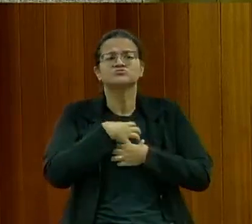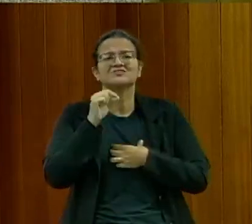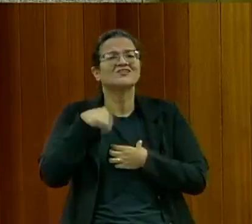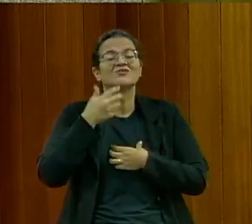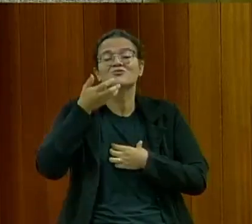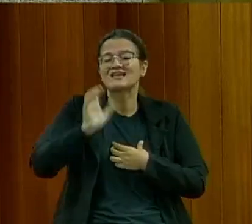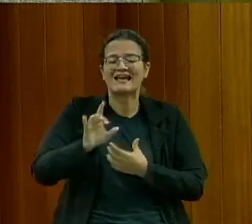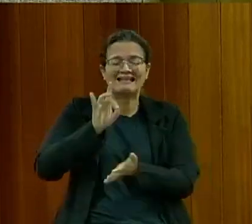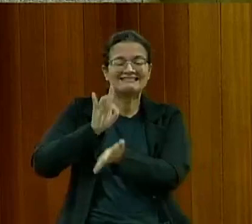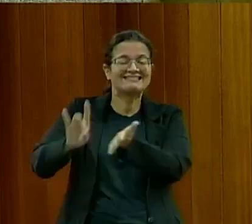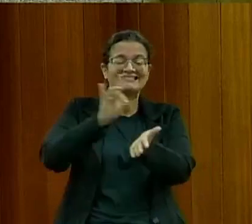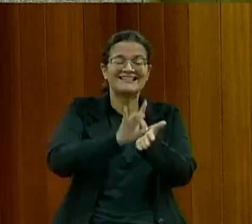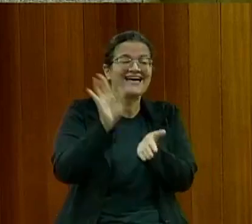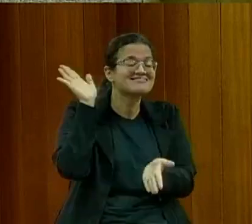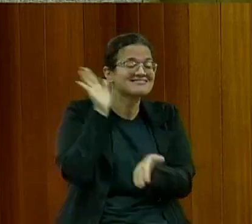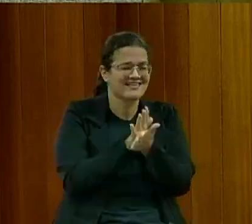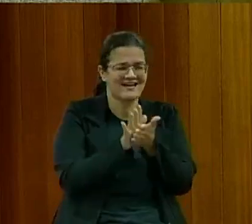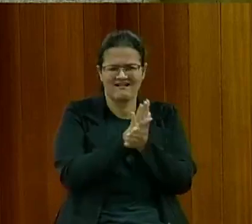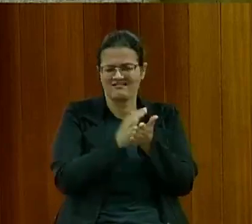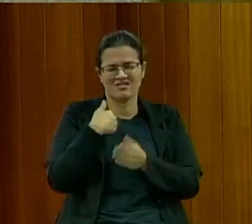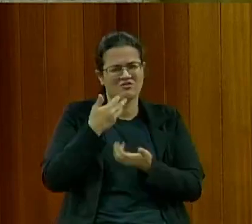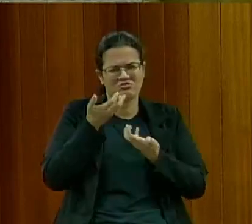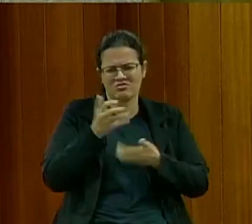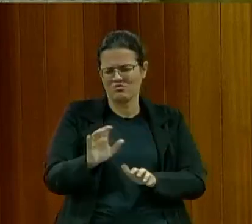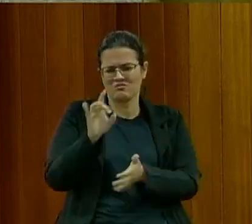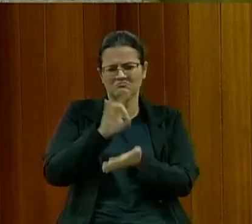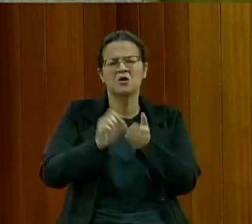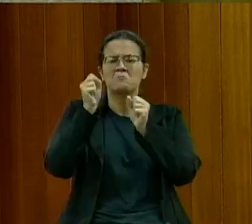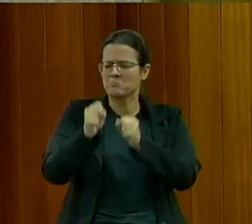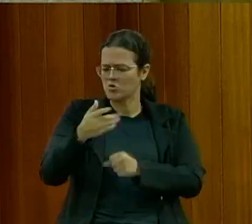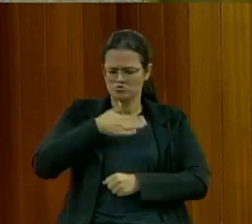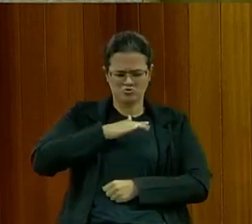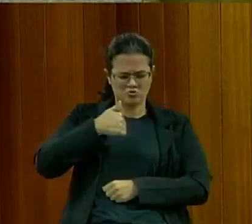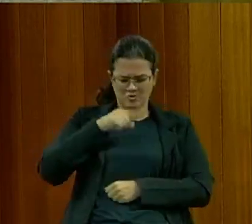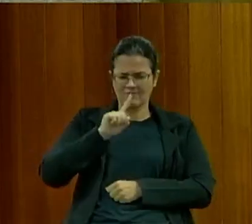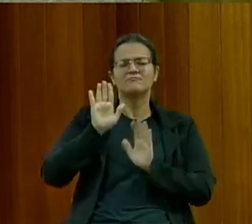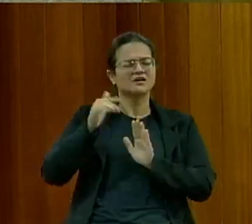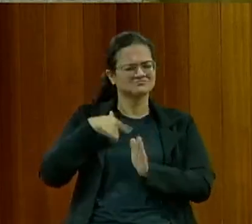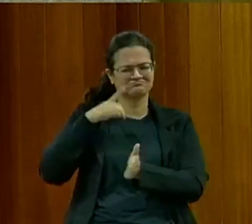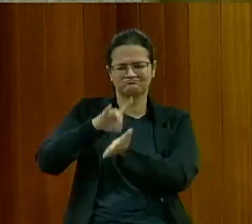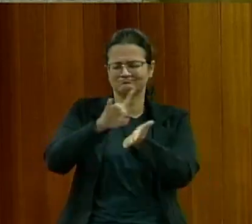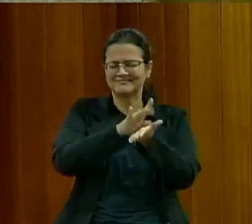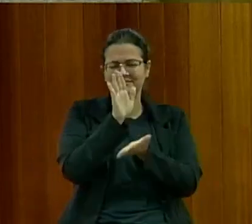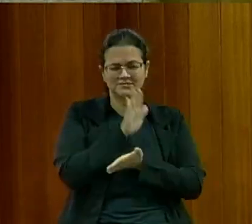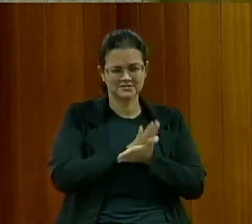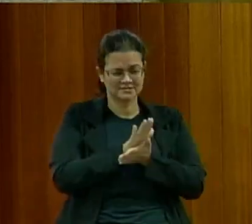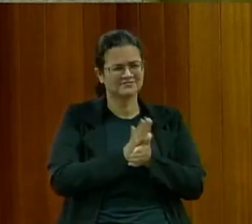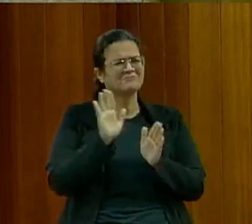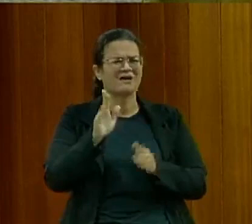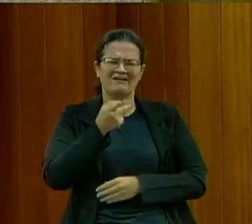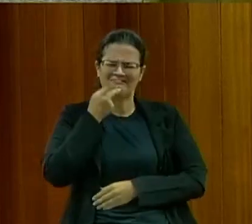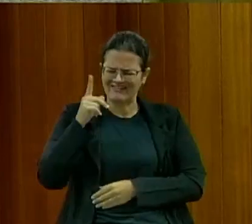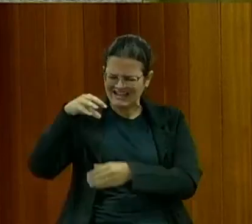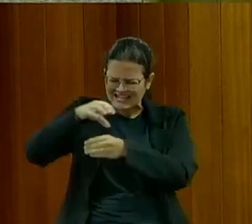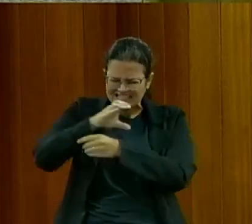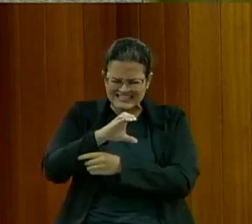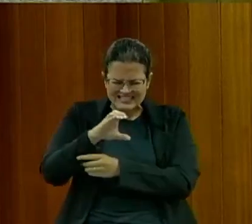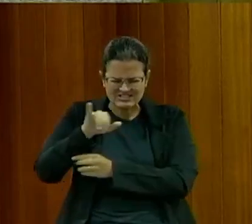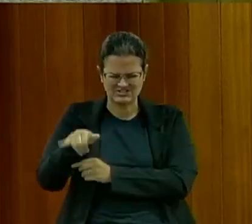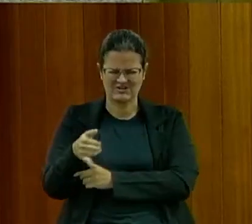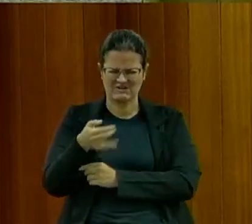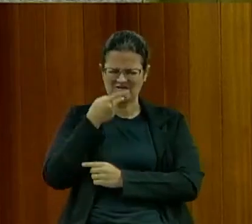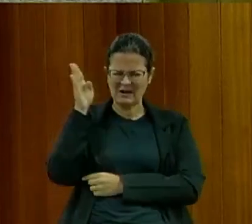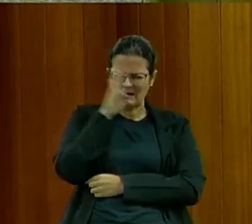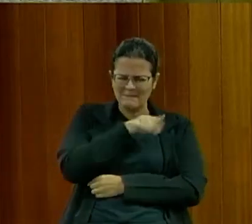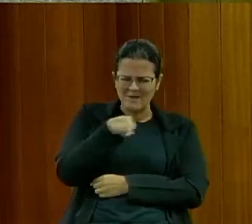não você. Pode nem gostar de mim, mas não você. Mas, amigo, não fala da CCJ, não. Pode concluir. Que se